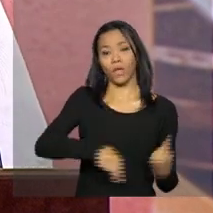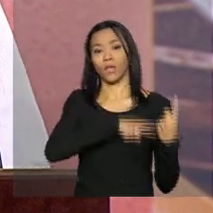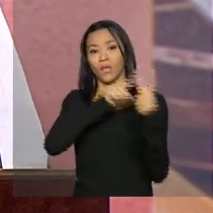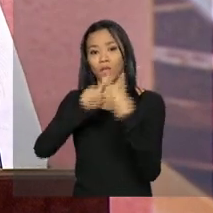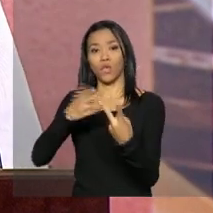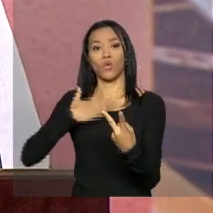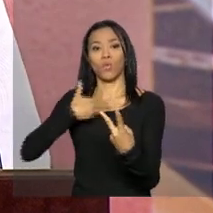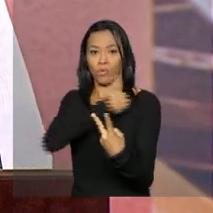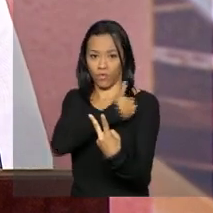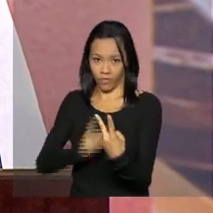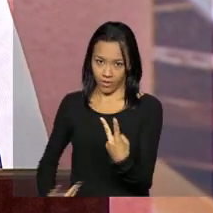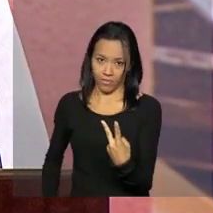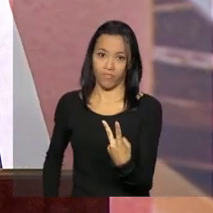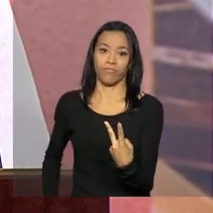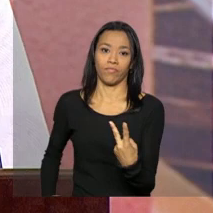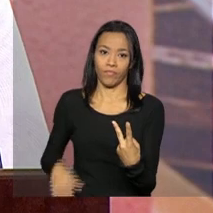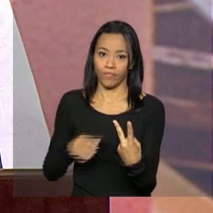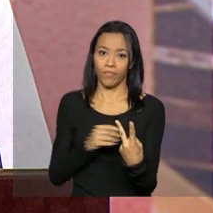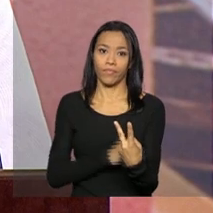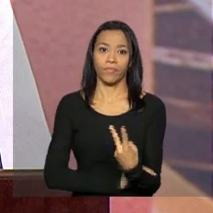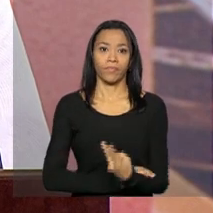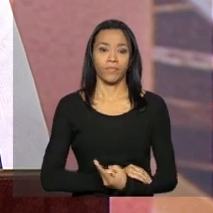governo.